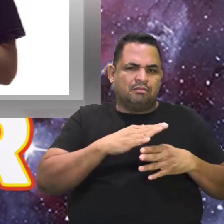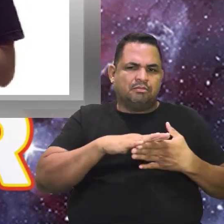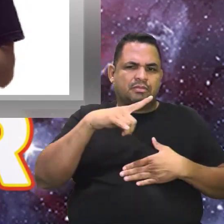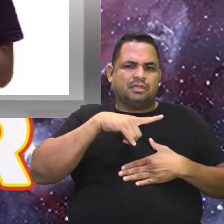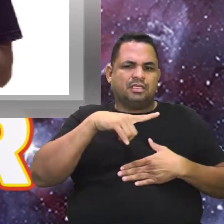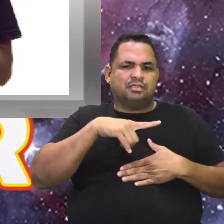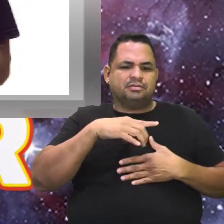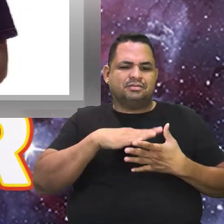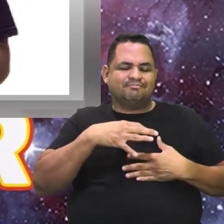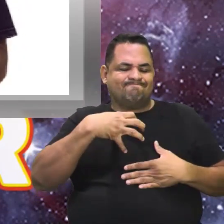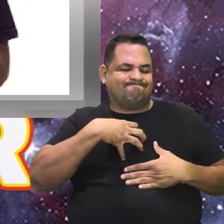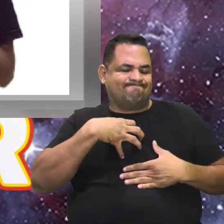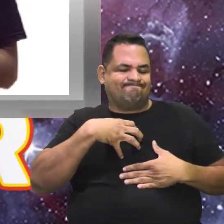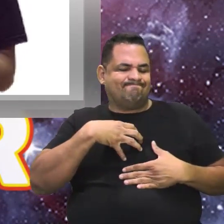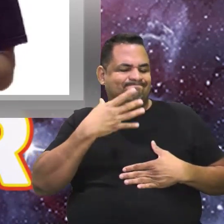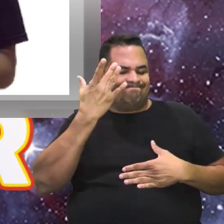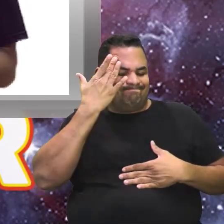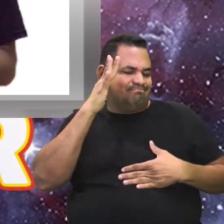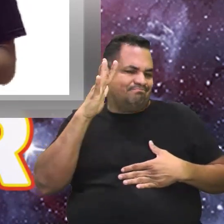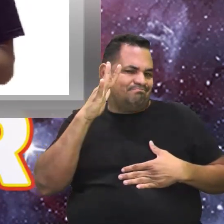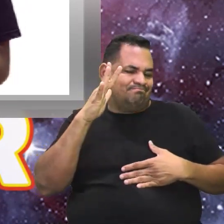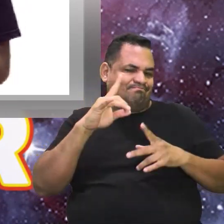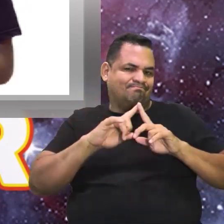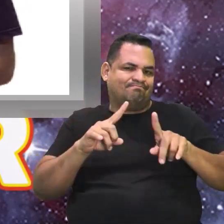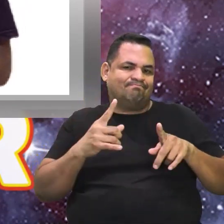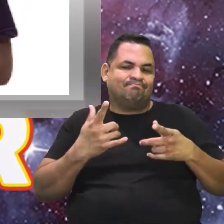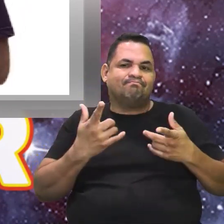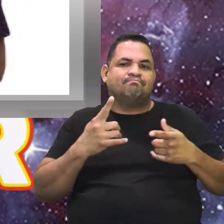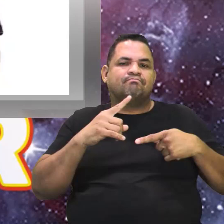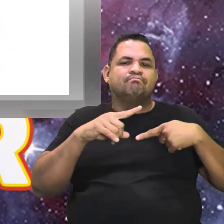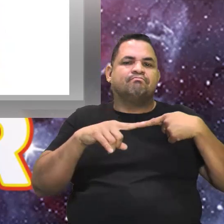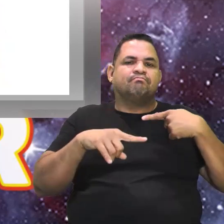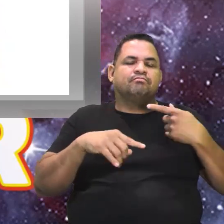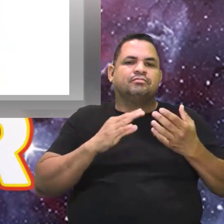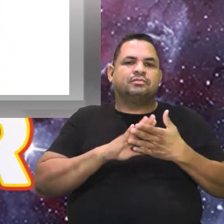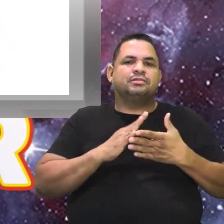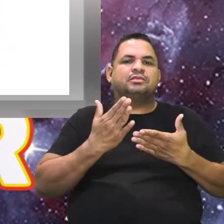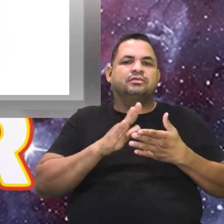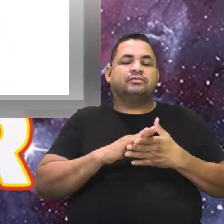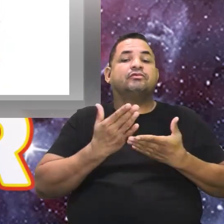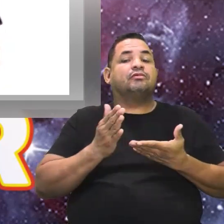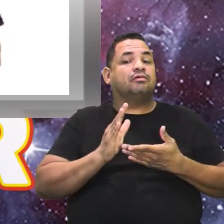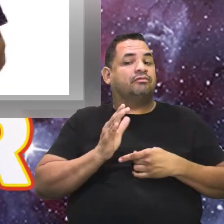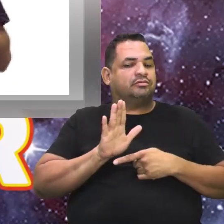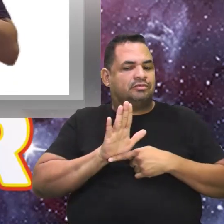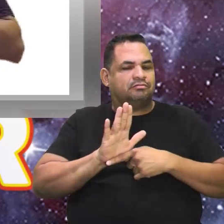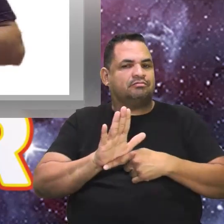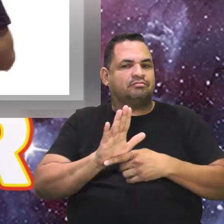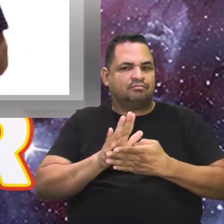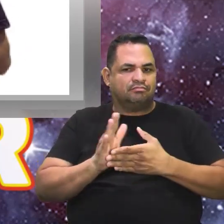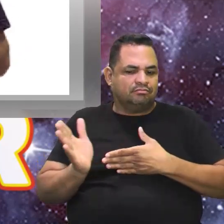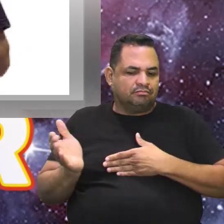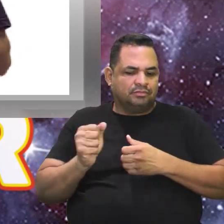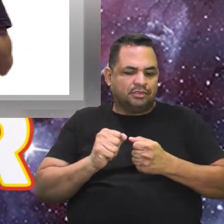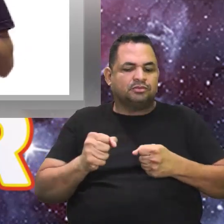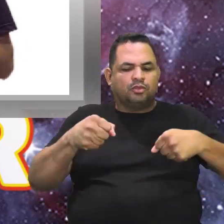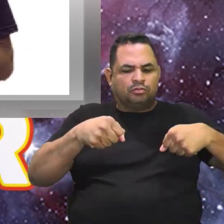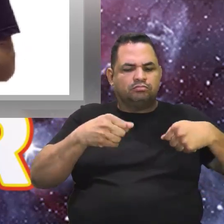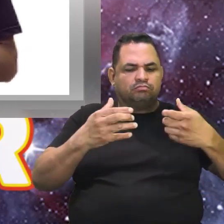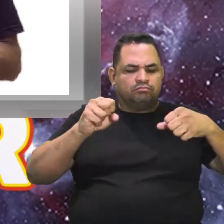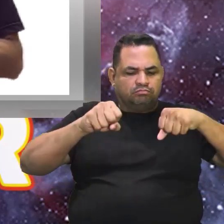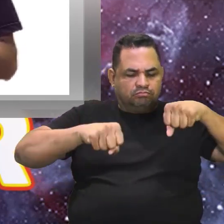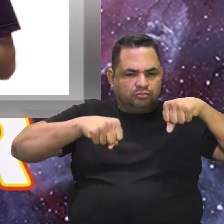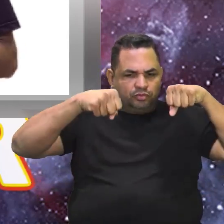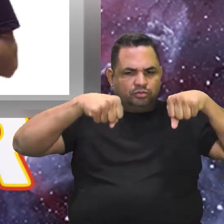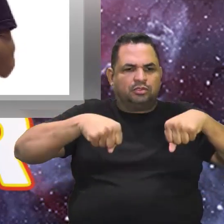guarda aquele sentimento de que eu não sei. Mas, de repente, alguém fala assim, não, eu vou te ajudar. Vamos lá, sobe aqui, vou segurar